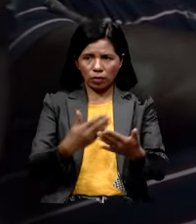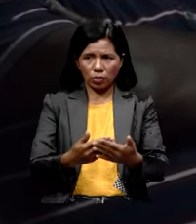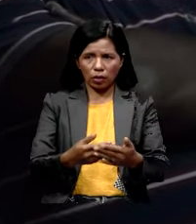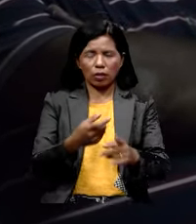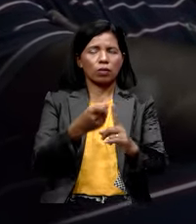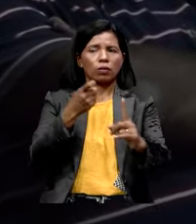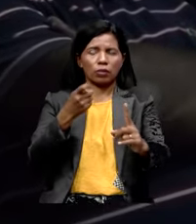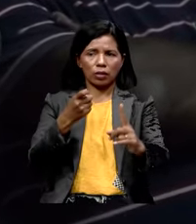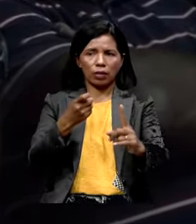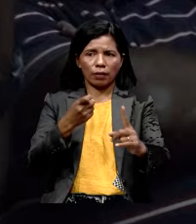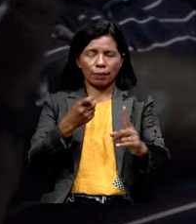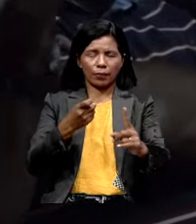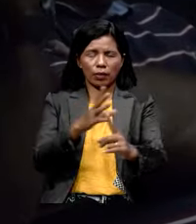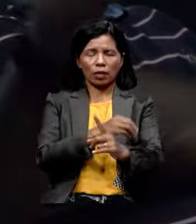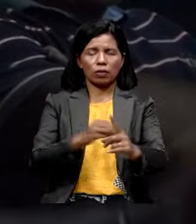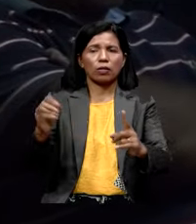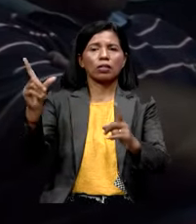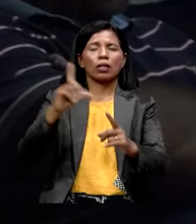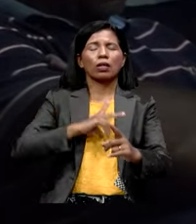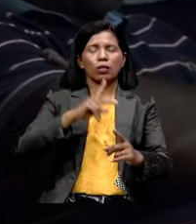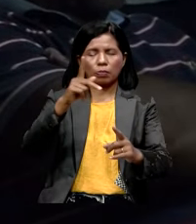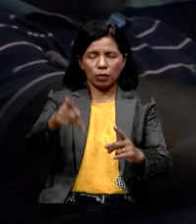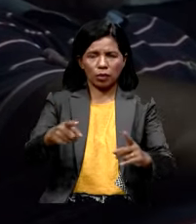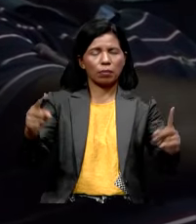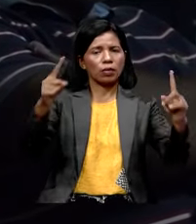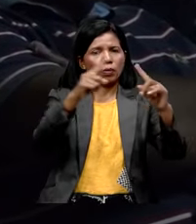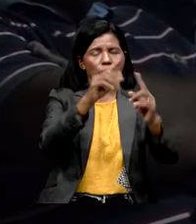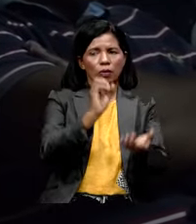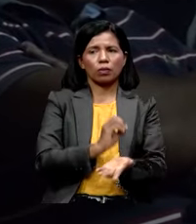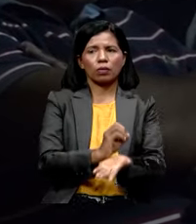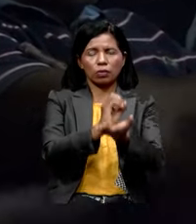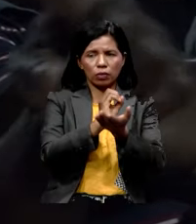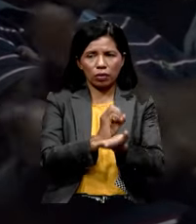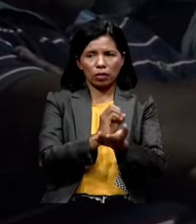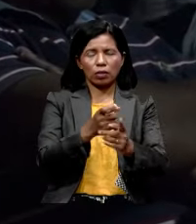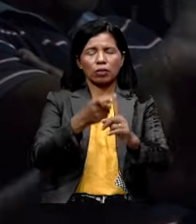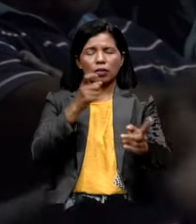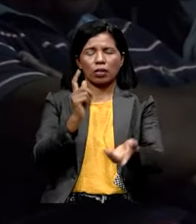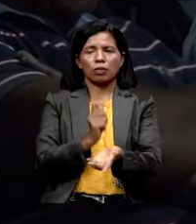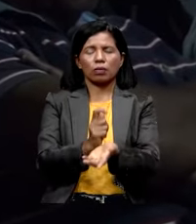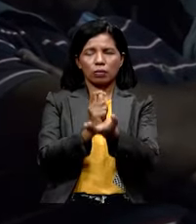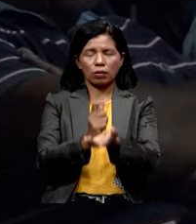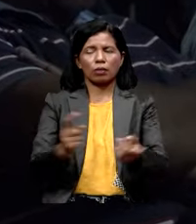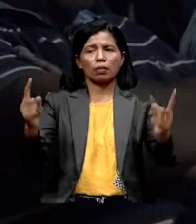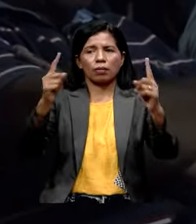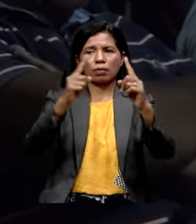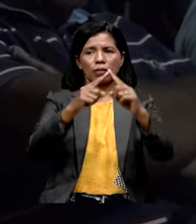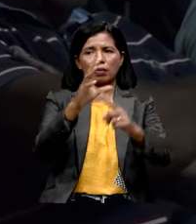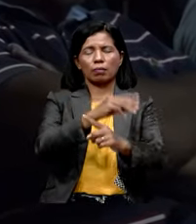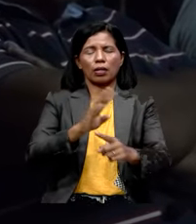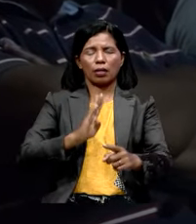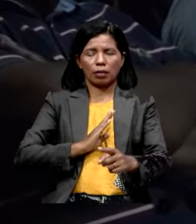husi tutuala los palos, bato iha ue kusi li fau, husi ata uru vikeli bato iha rai kuku